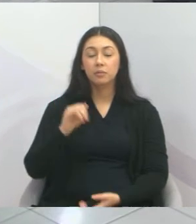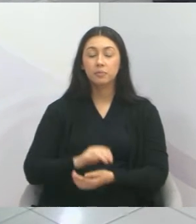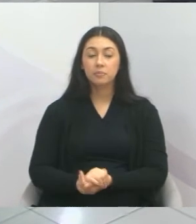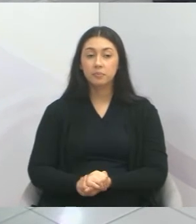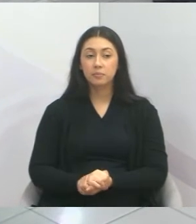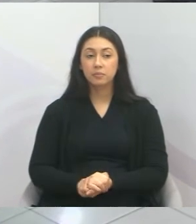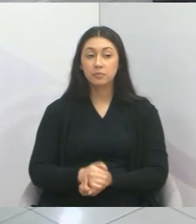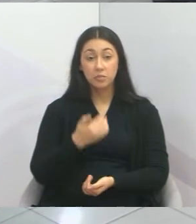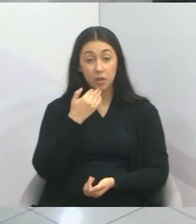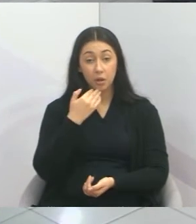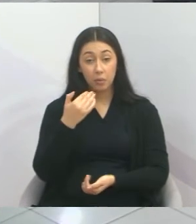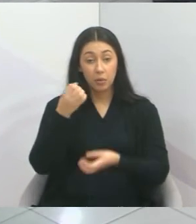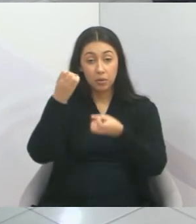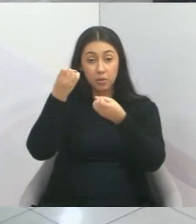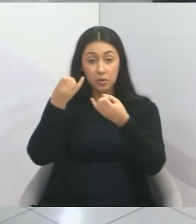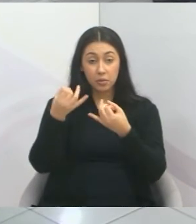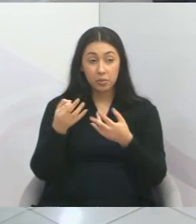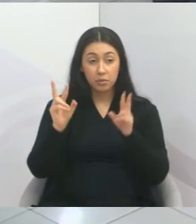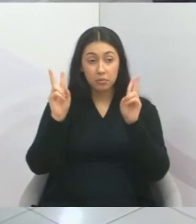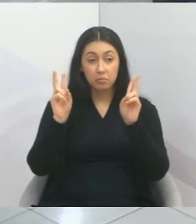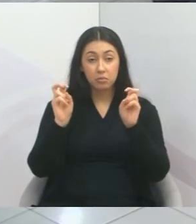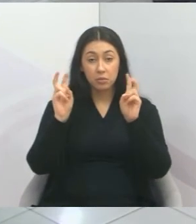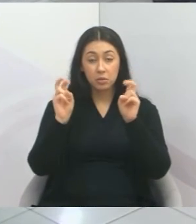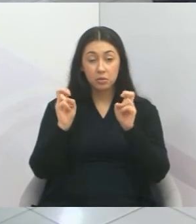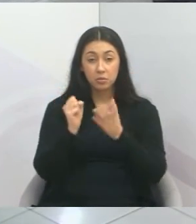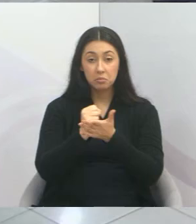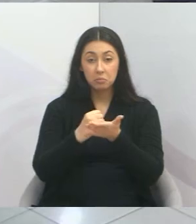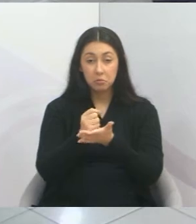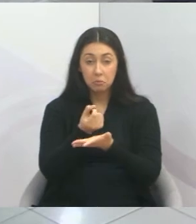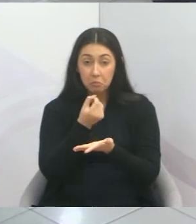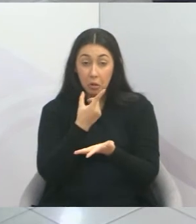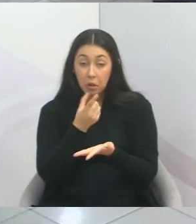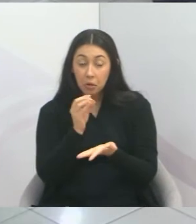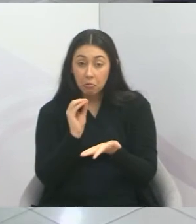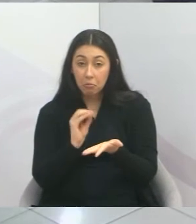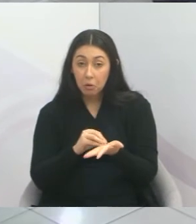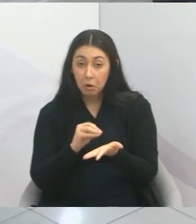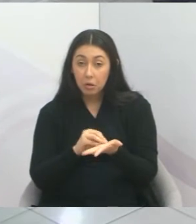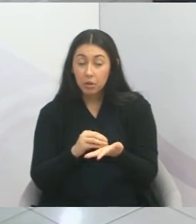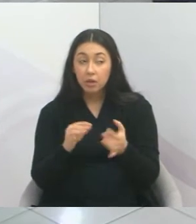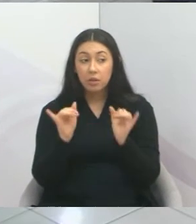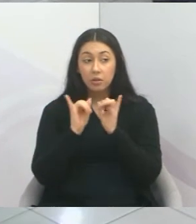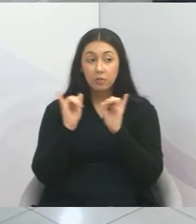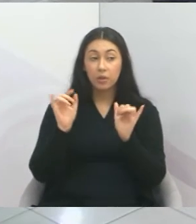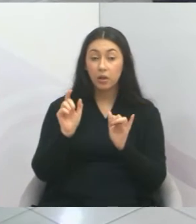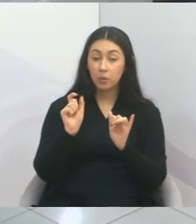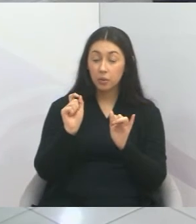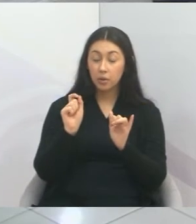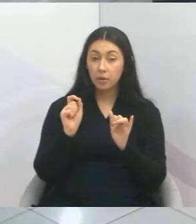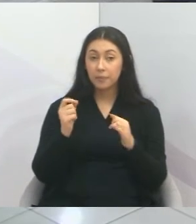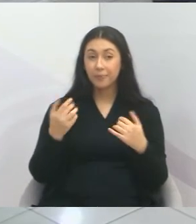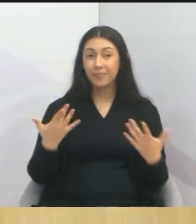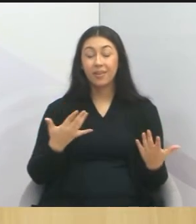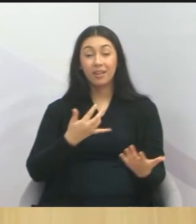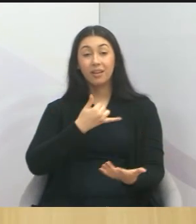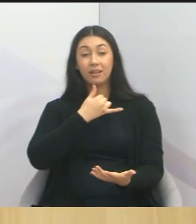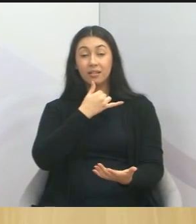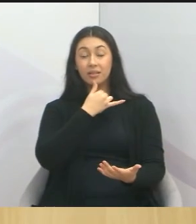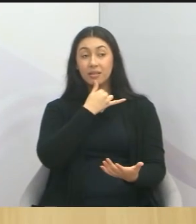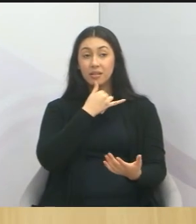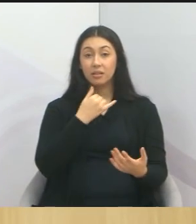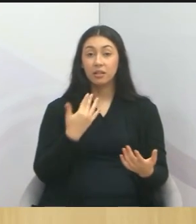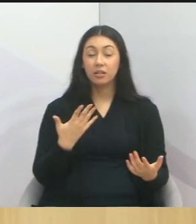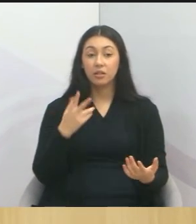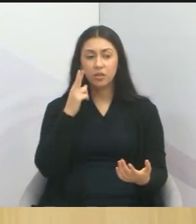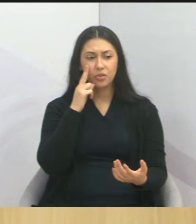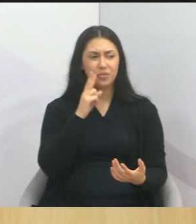pela pelo pedir informação a respeito desse medicamento que está em falta e dizer o seguinte Vereador é muito triste